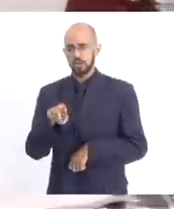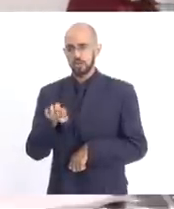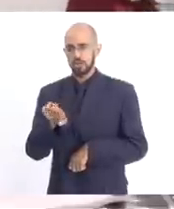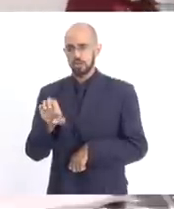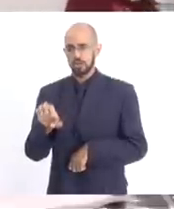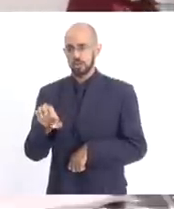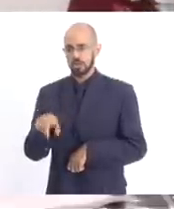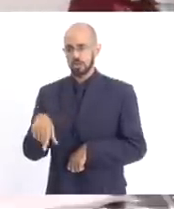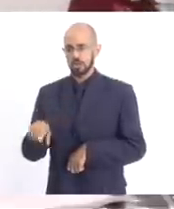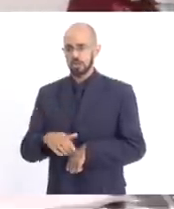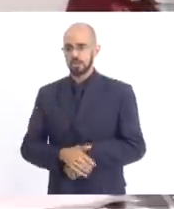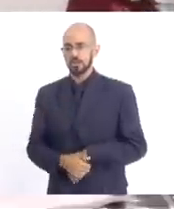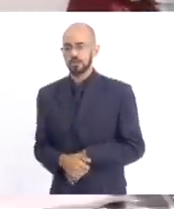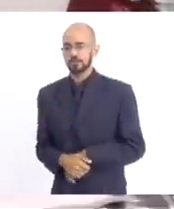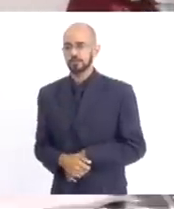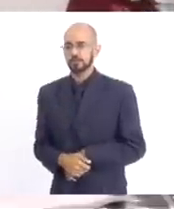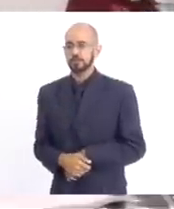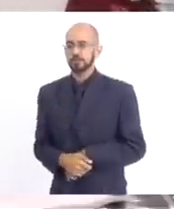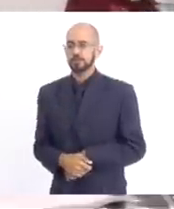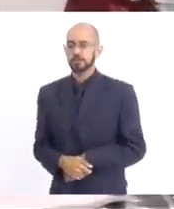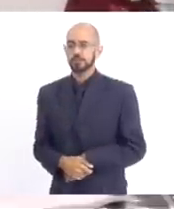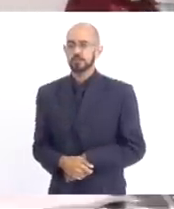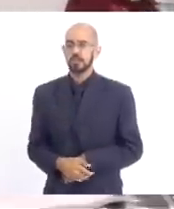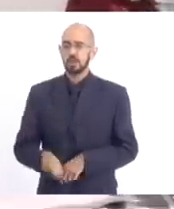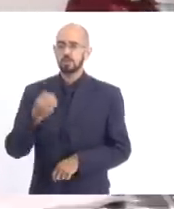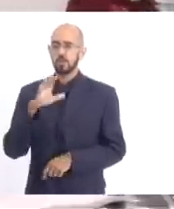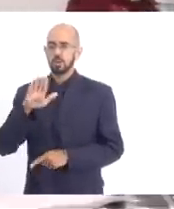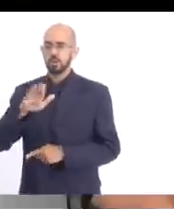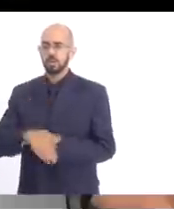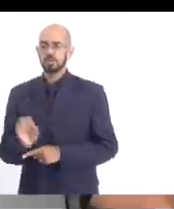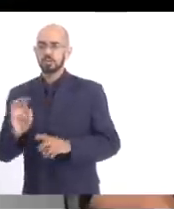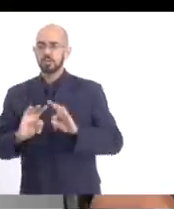falar, senhor presidente. Presidente, eu encerrei. Boa tarde a todos.